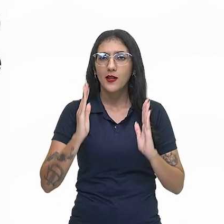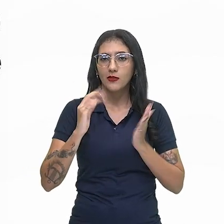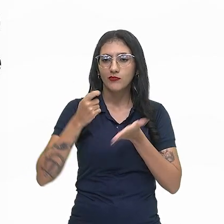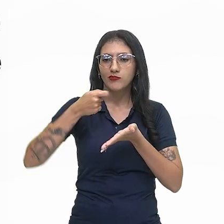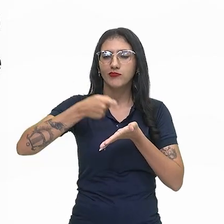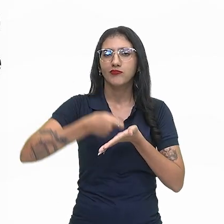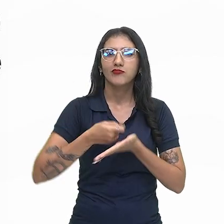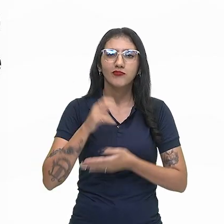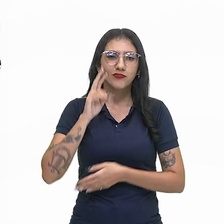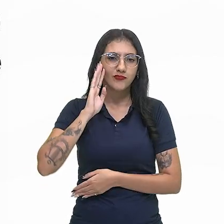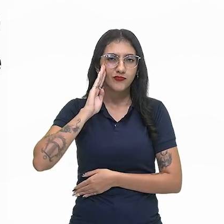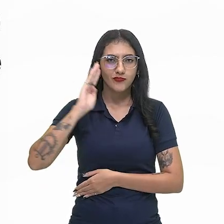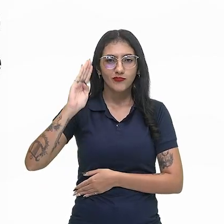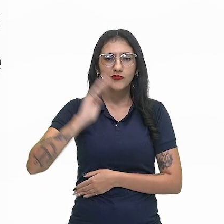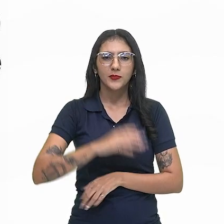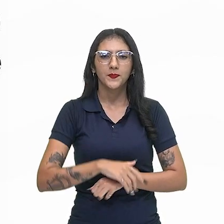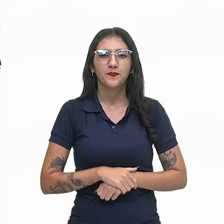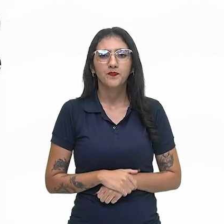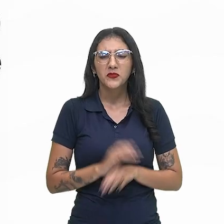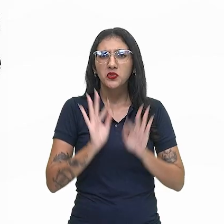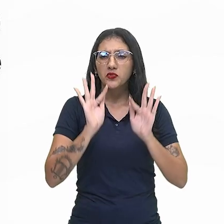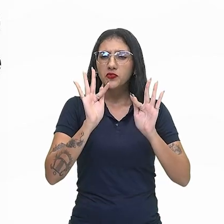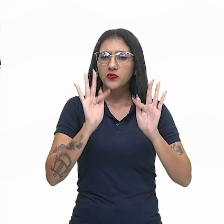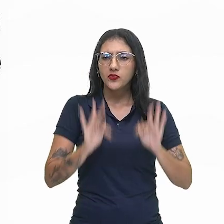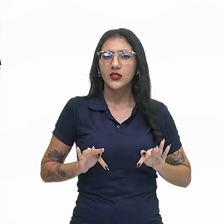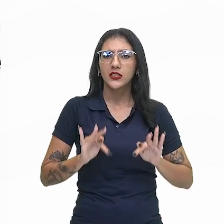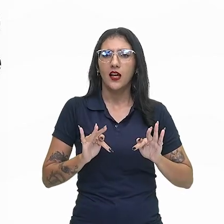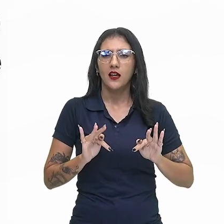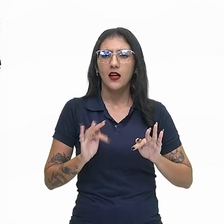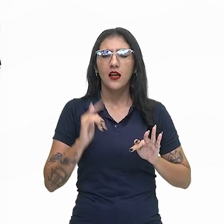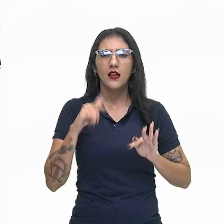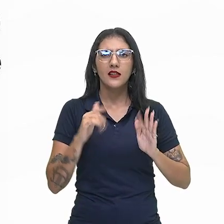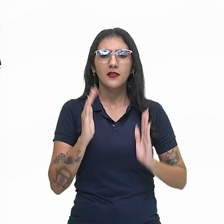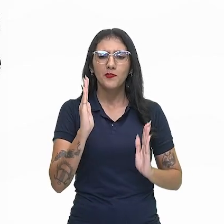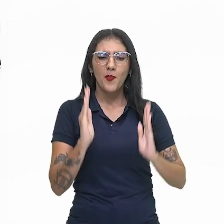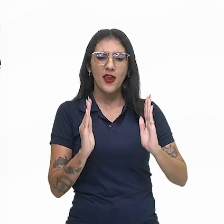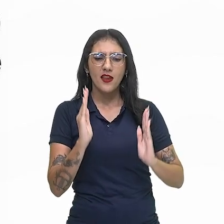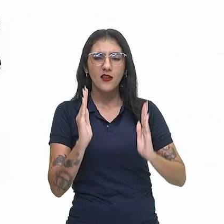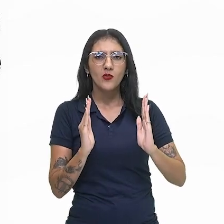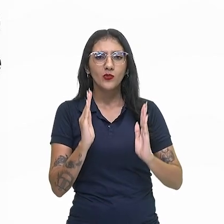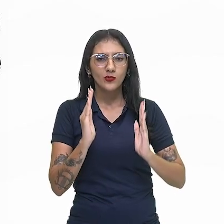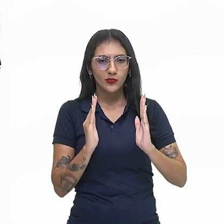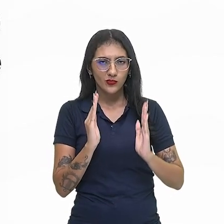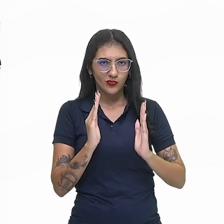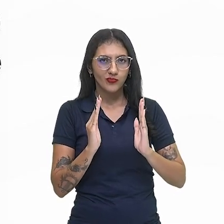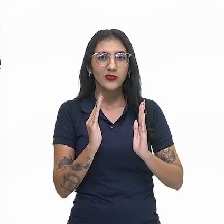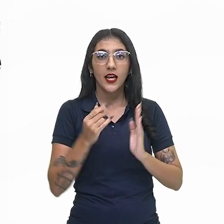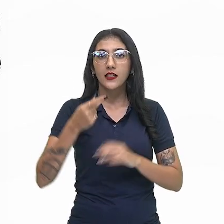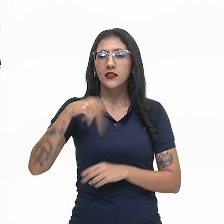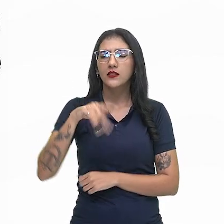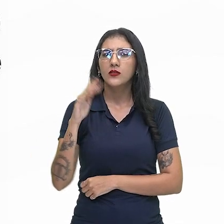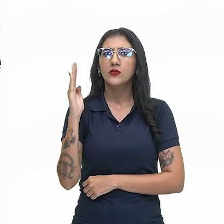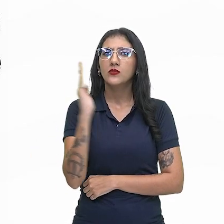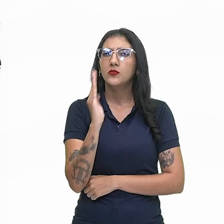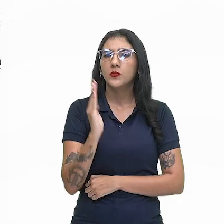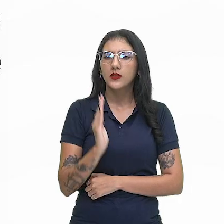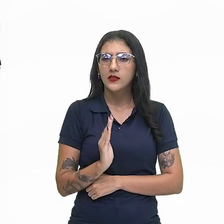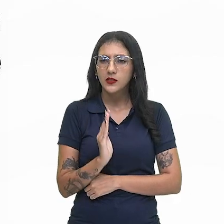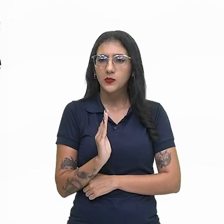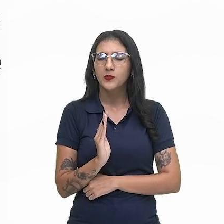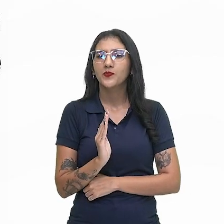1985. Terminado esse regime autoritarista, por exemplo, aqui no Brasil,